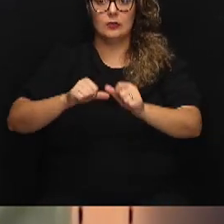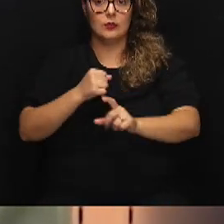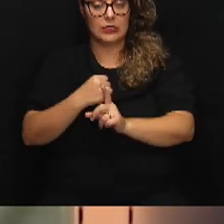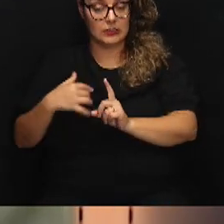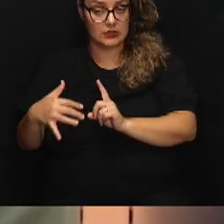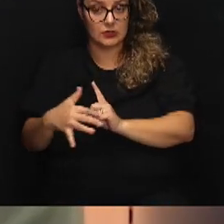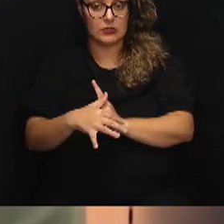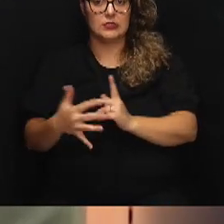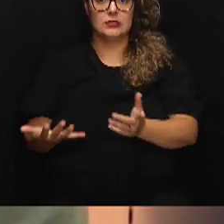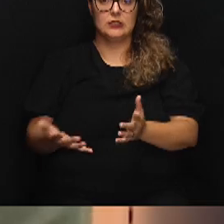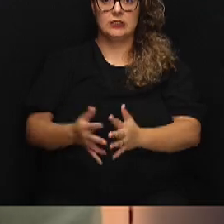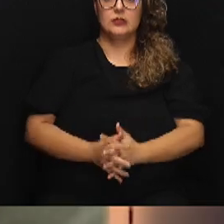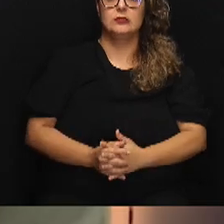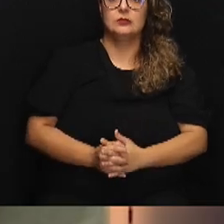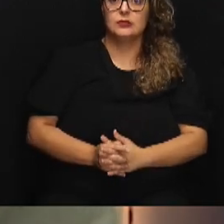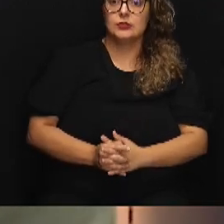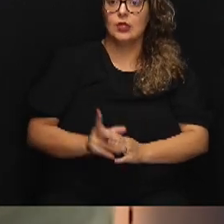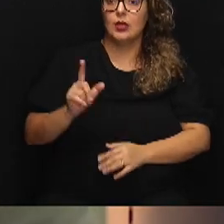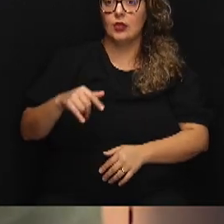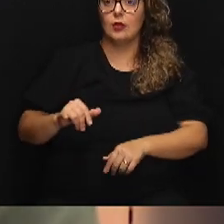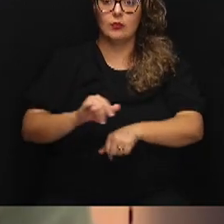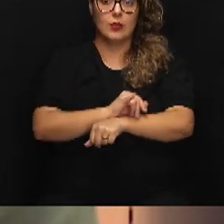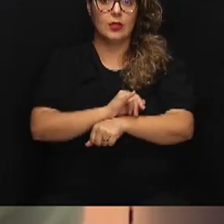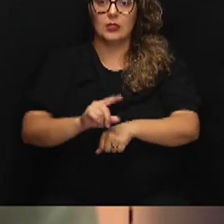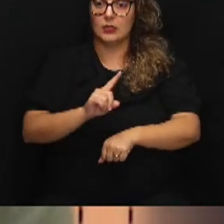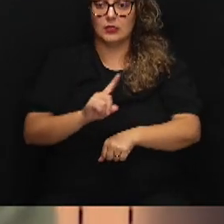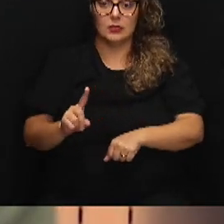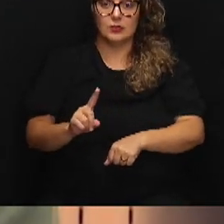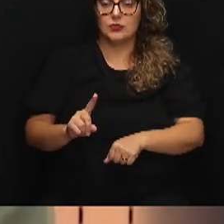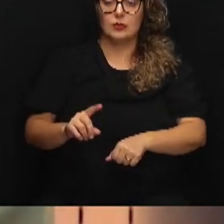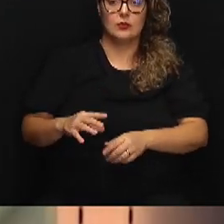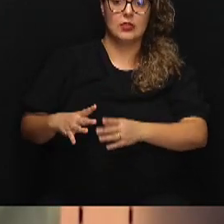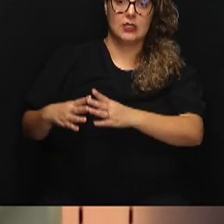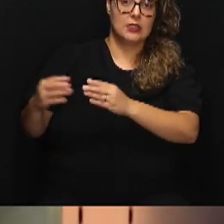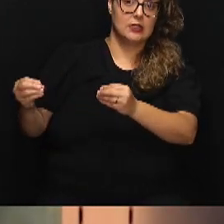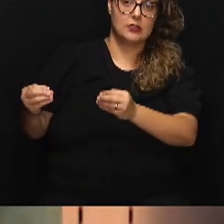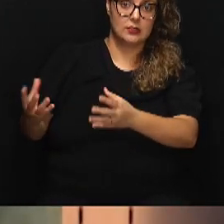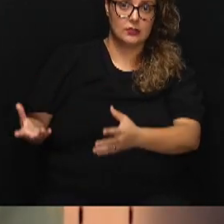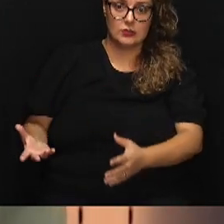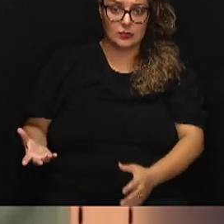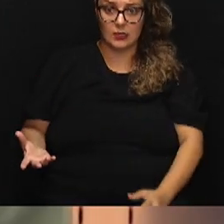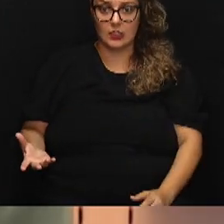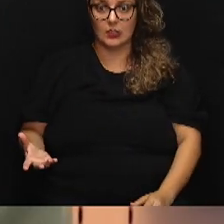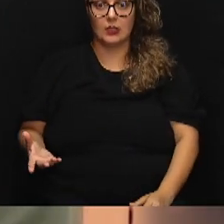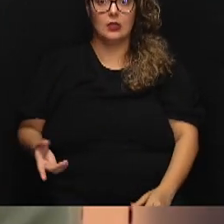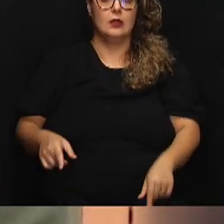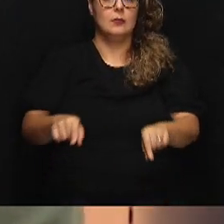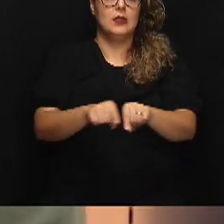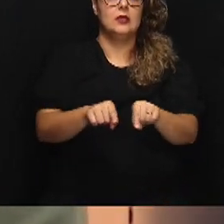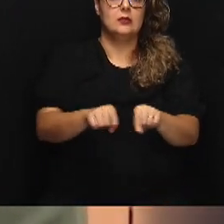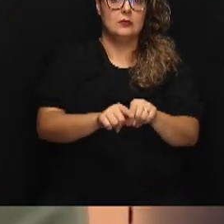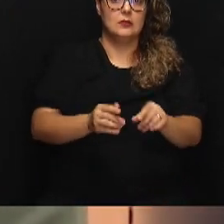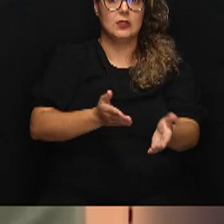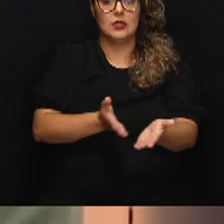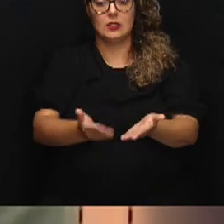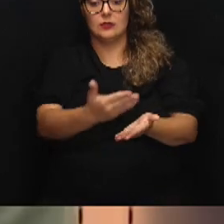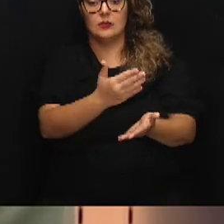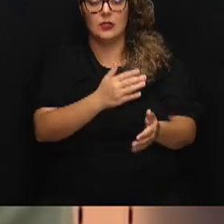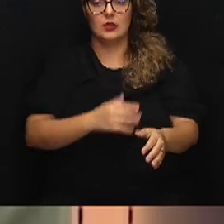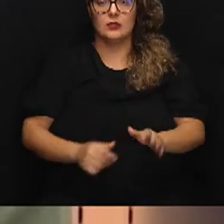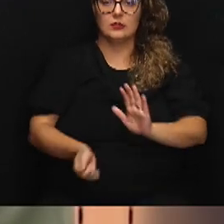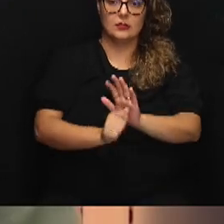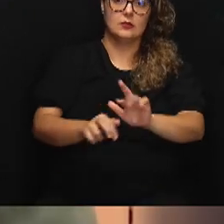sociedade, é uma ferramenta não só para as drogas, como para outras coisas. E eu sempre acreditei em